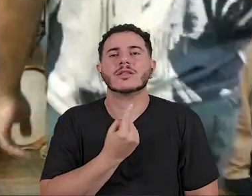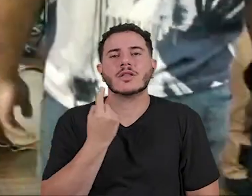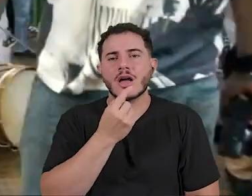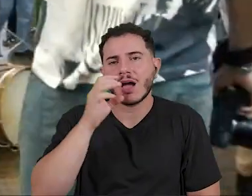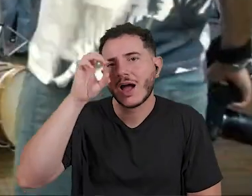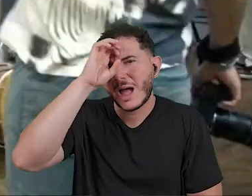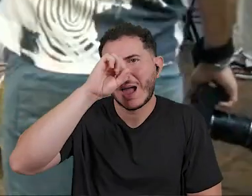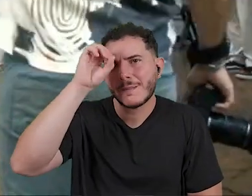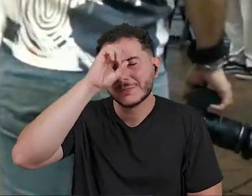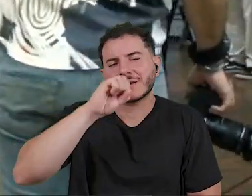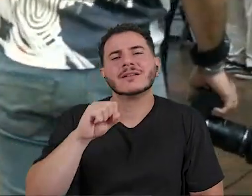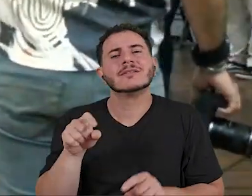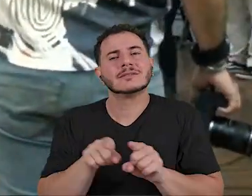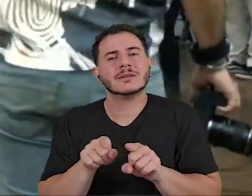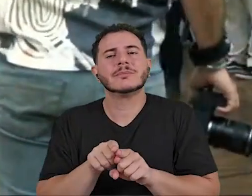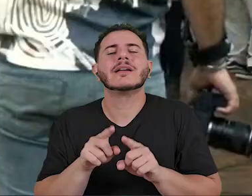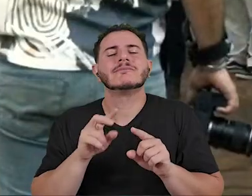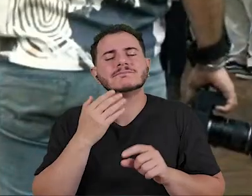Gente, vai.